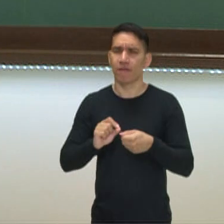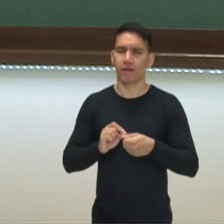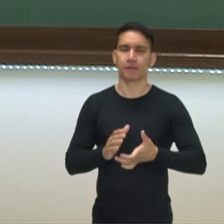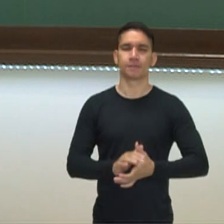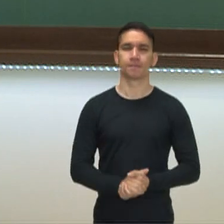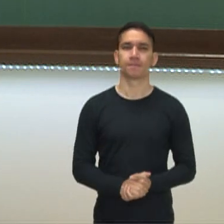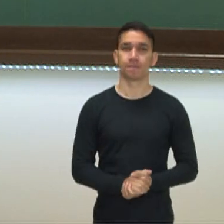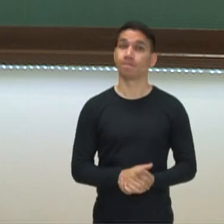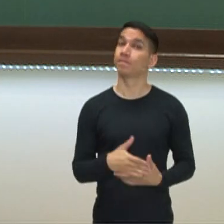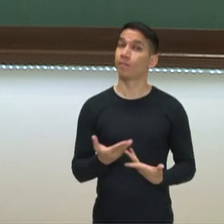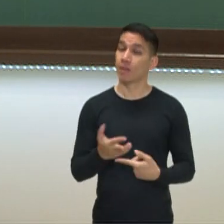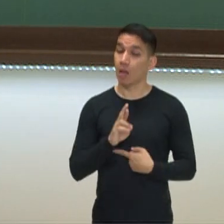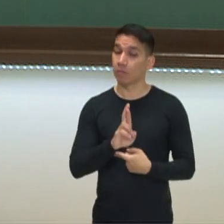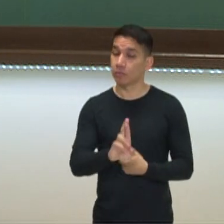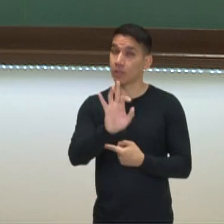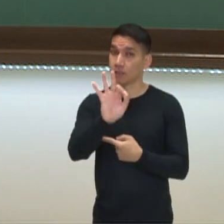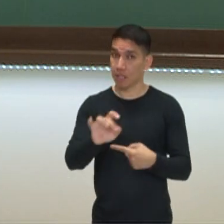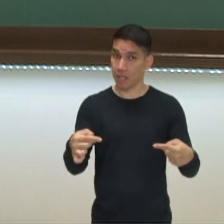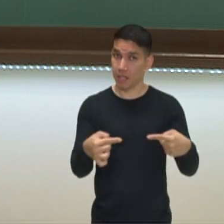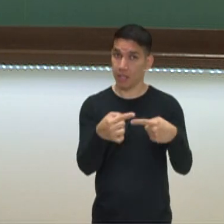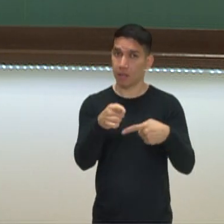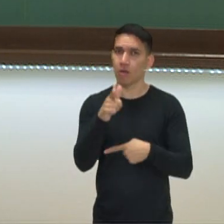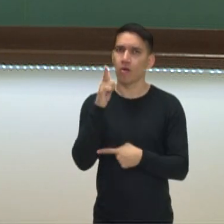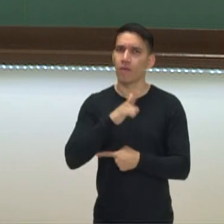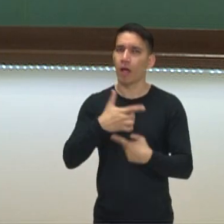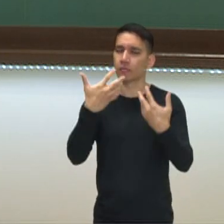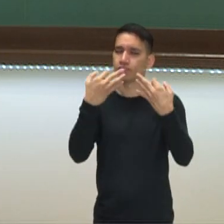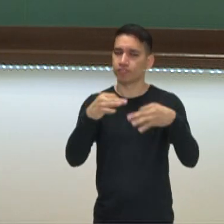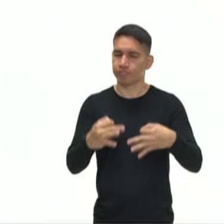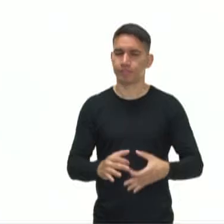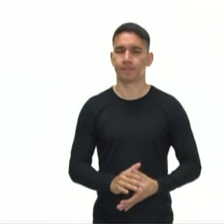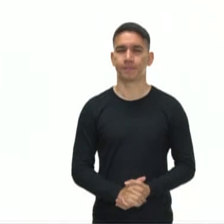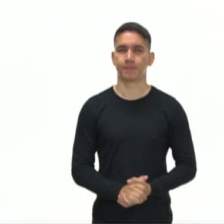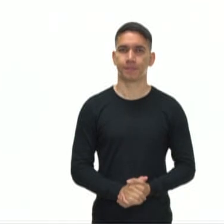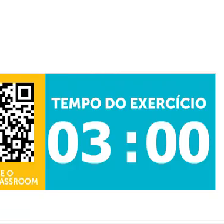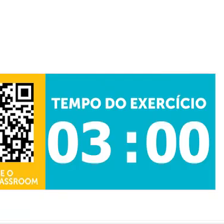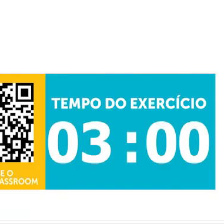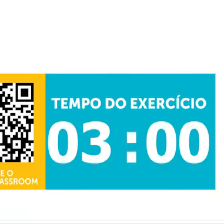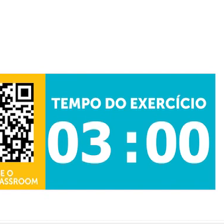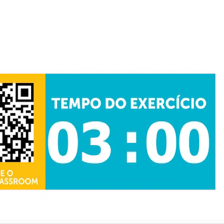chegar no resultado. E o resultado certo, que você vai conferir daqui a pouquinho.